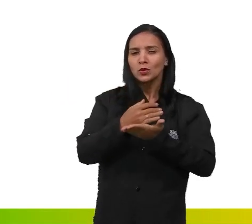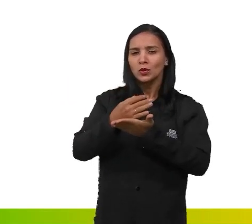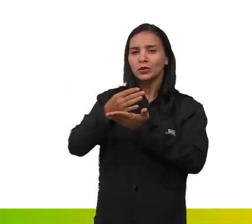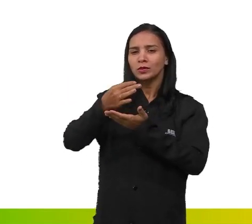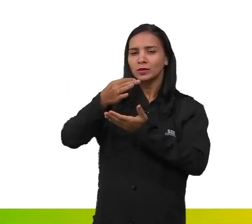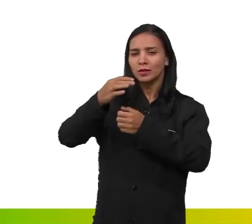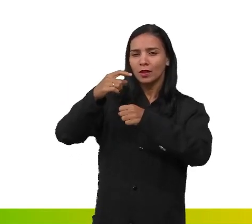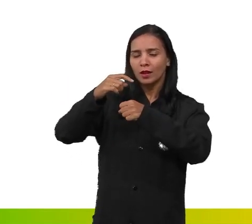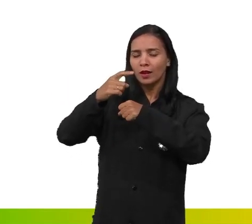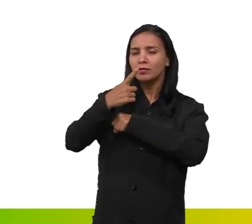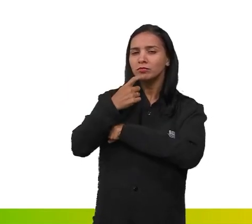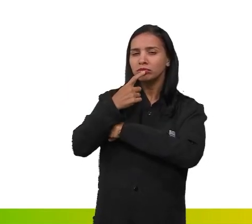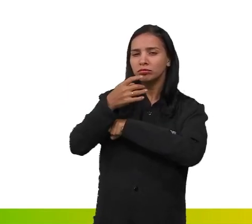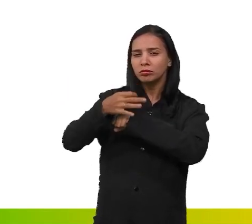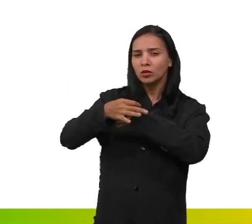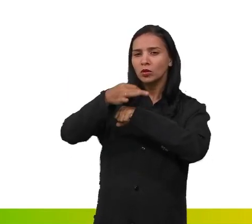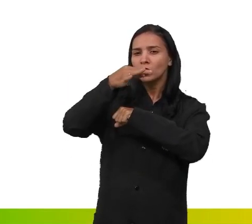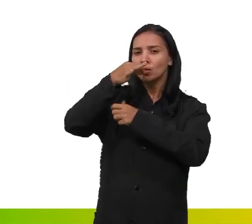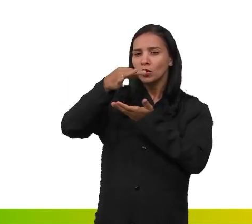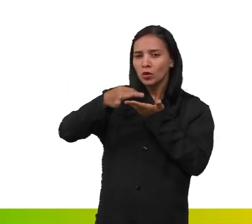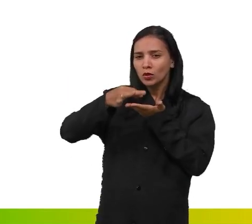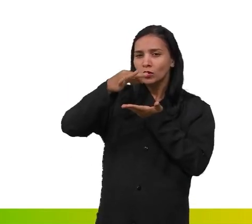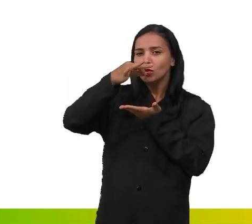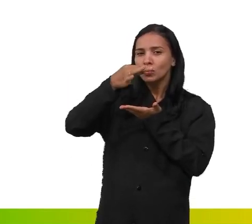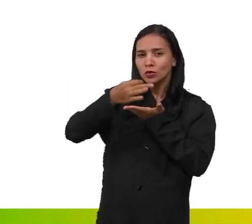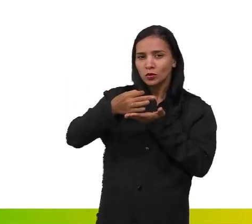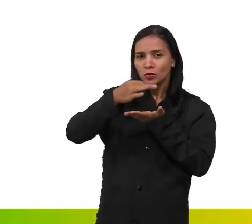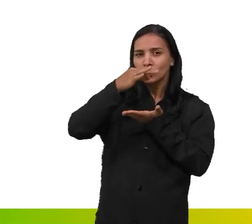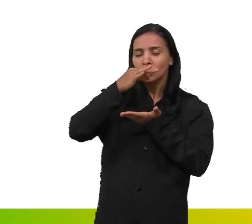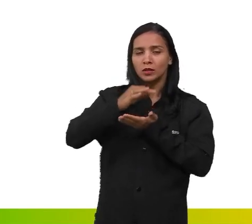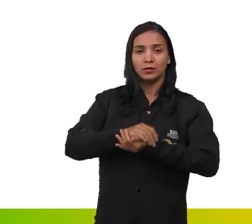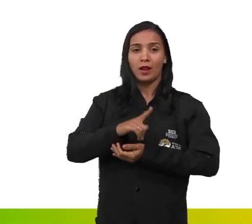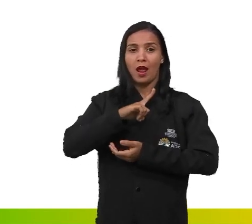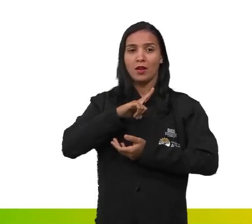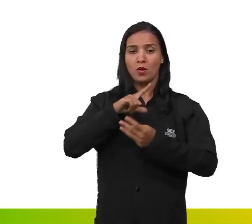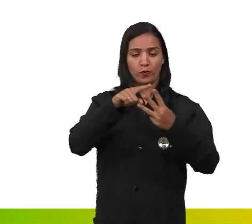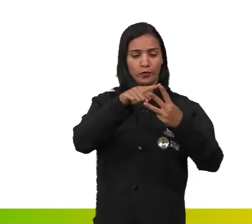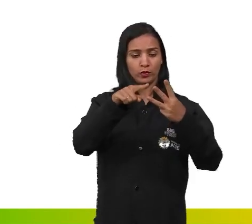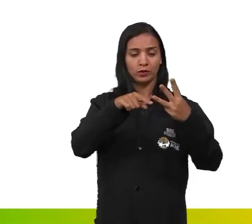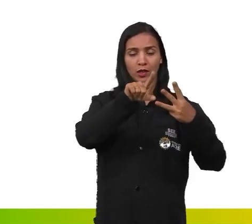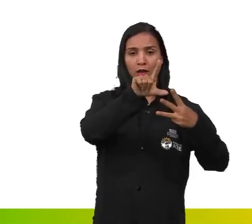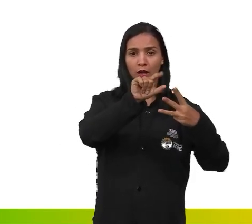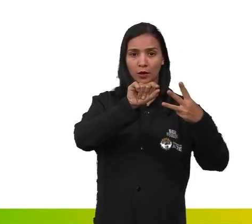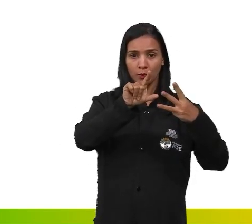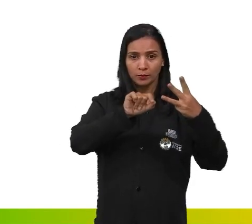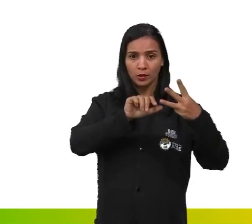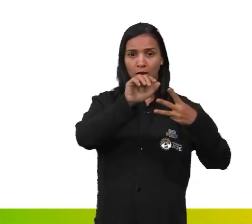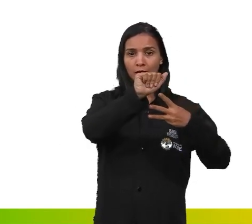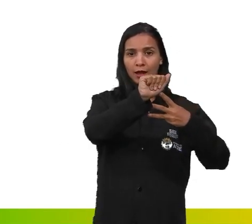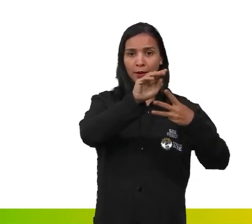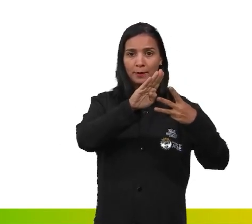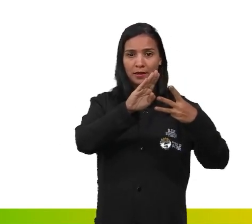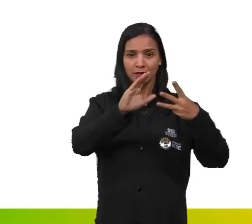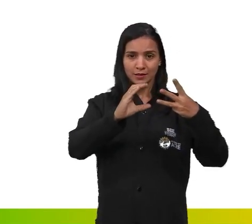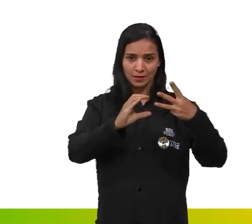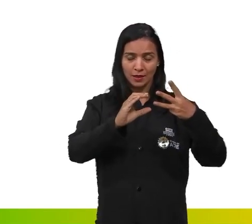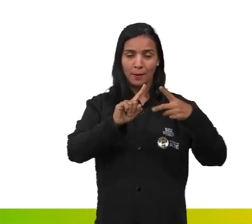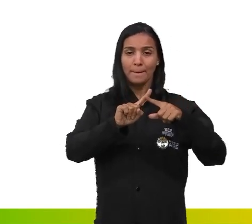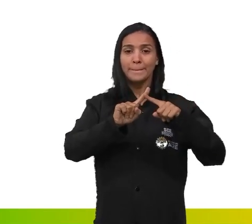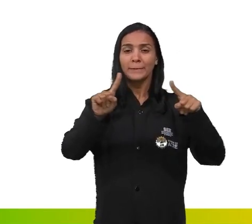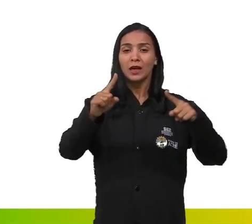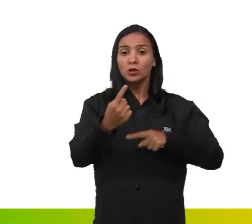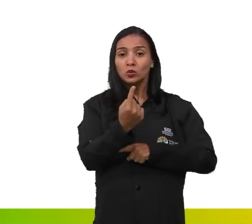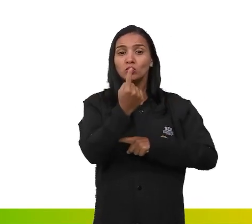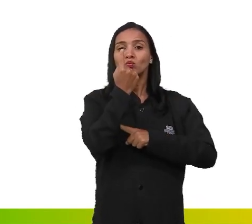temos aqui letras A, B e C com in, on e at. Então, apenas uma dessas